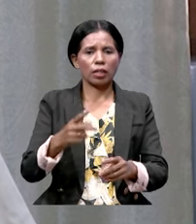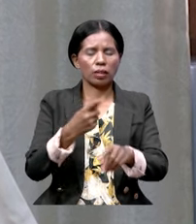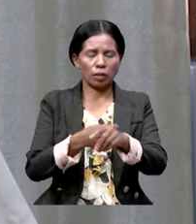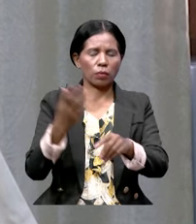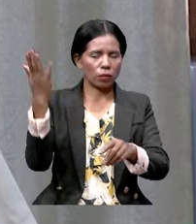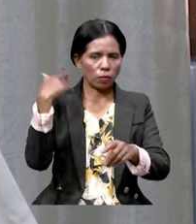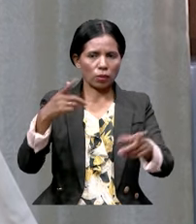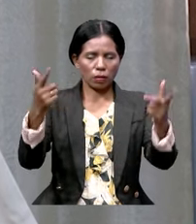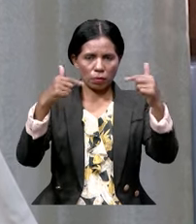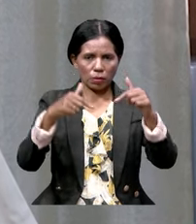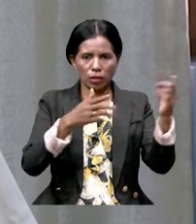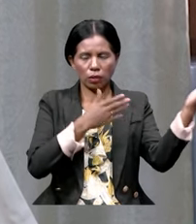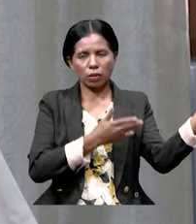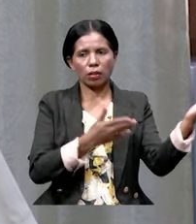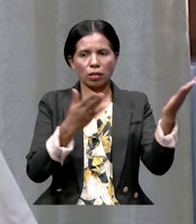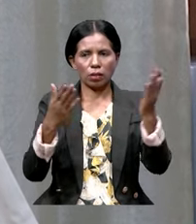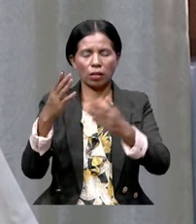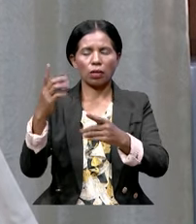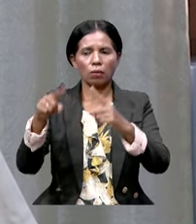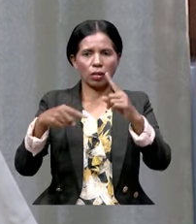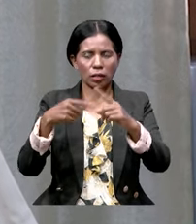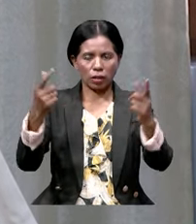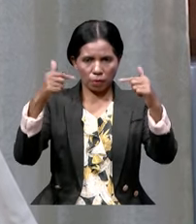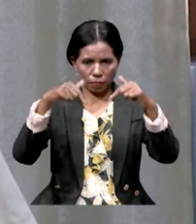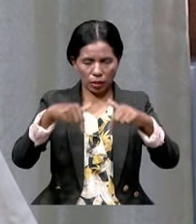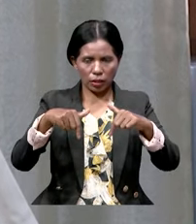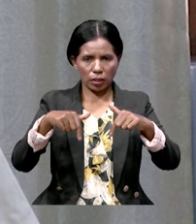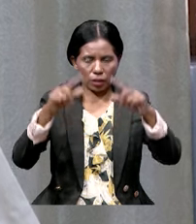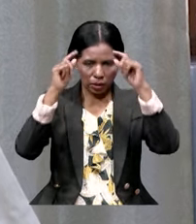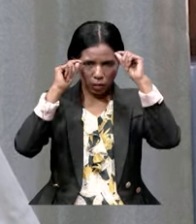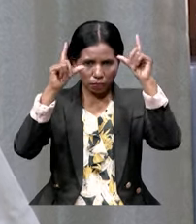mai lori wanira tama ne desde